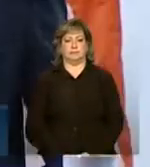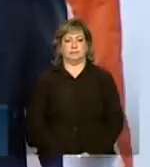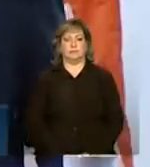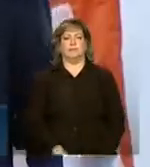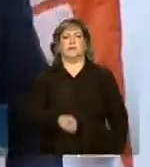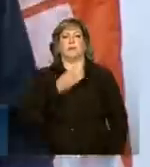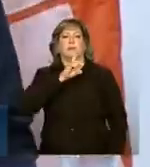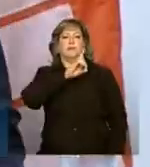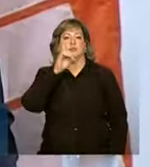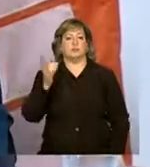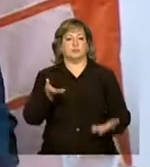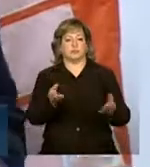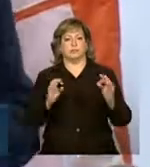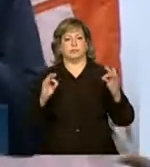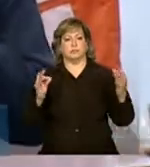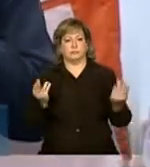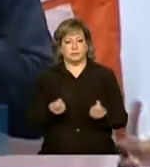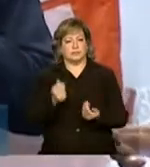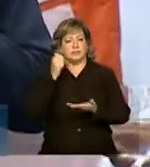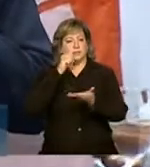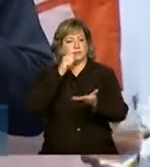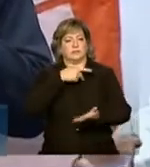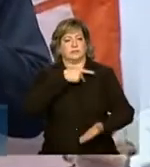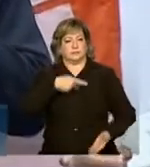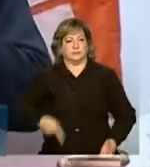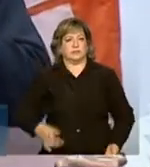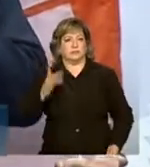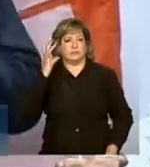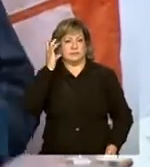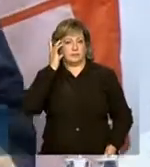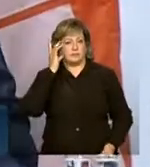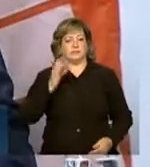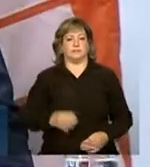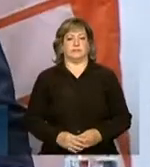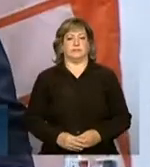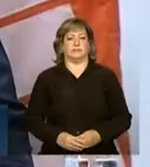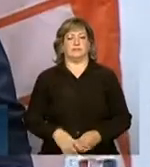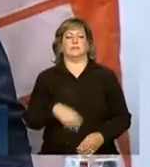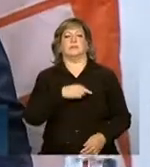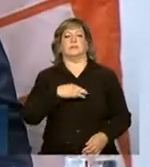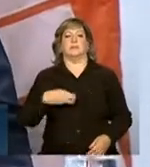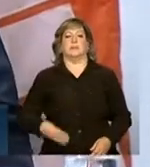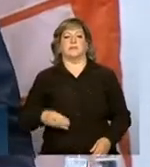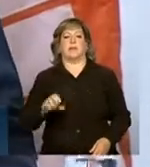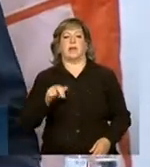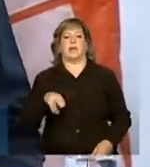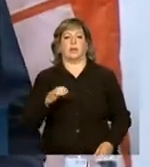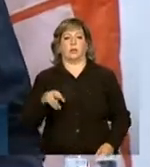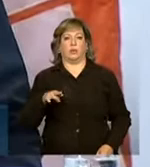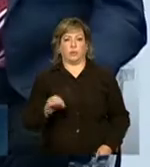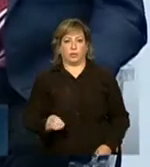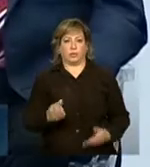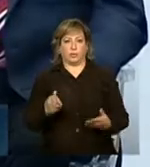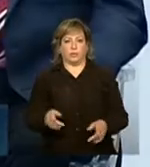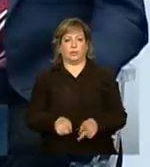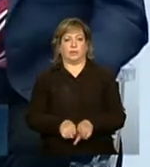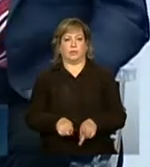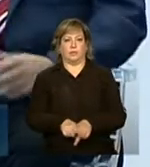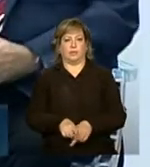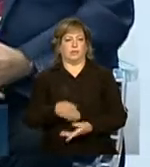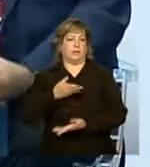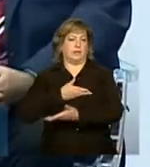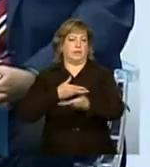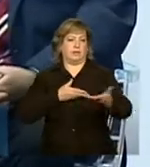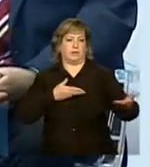Bom dia a todos, senhora presidenta Dilma Rousseff, ministro Antônio Andrade, caros